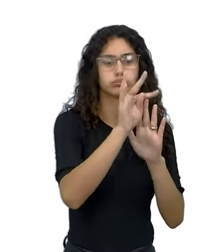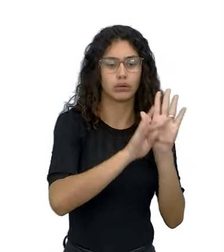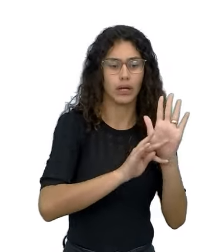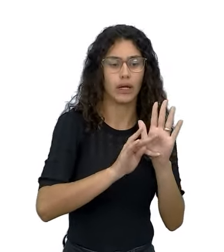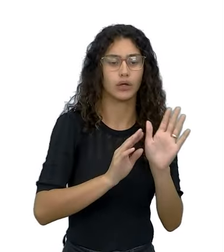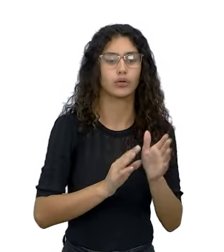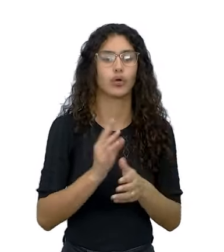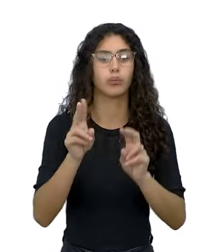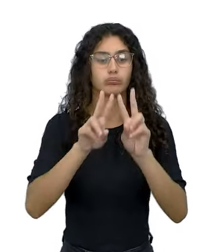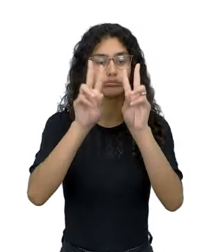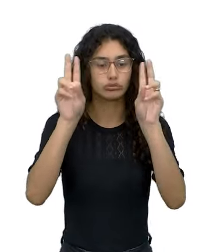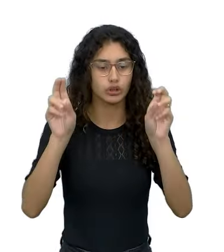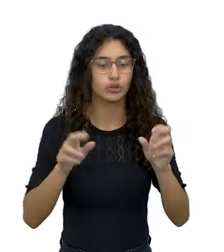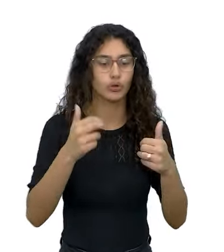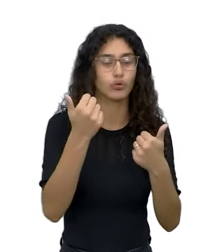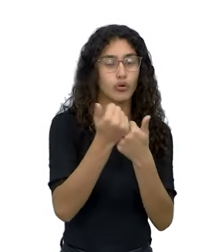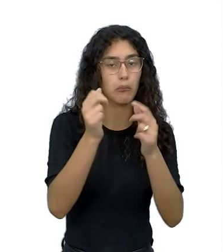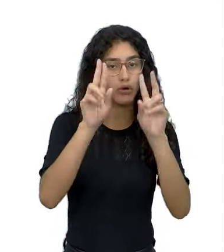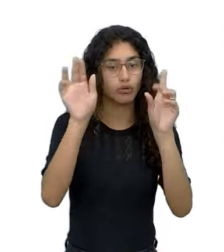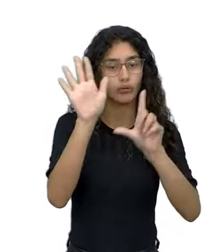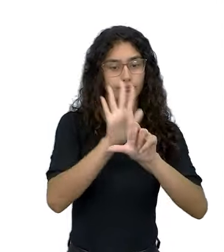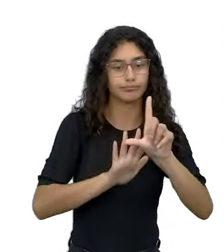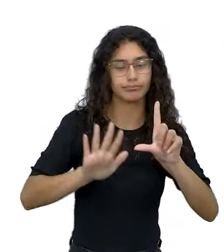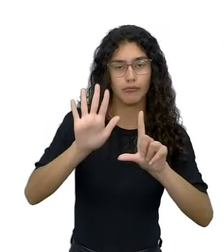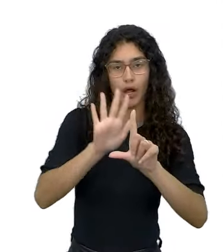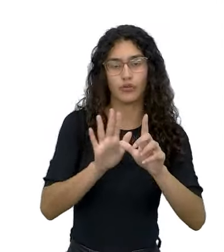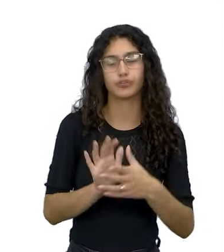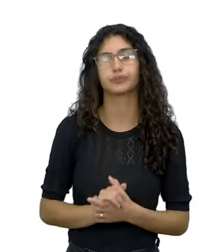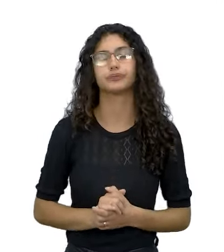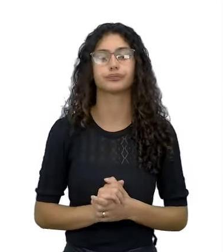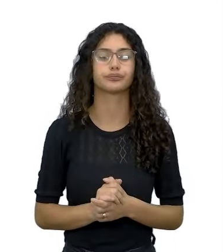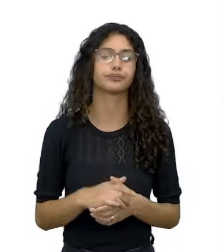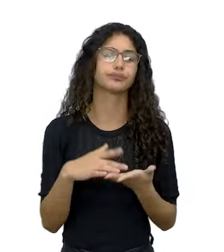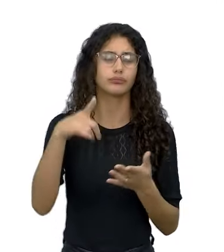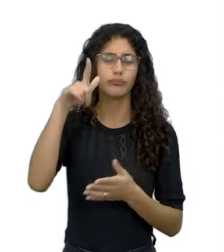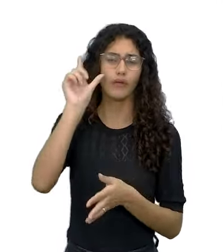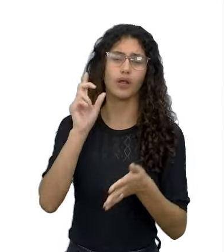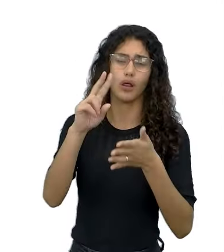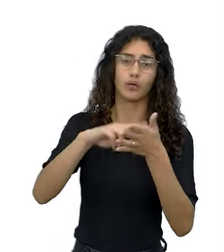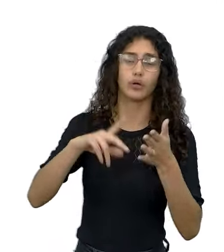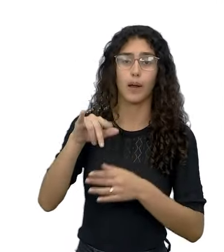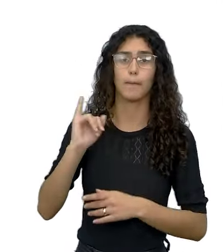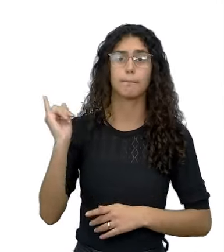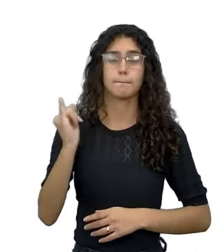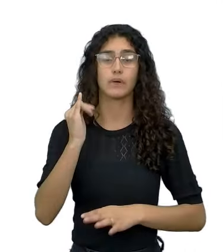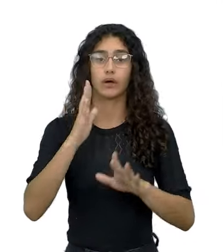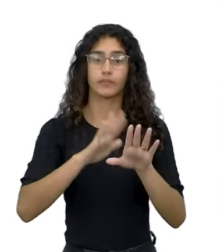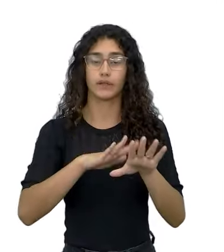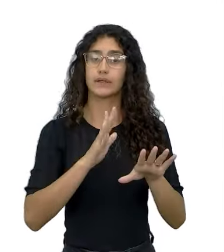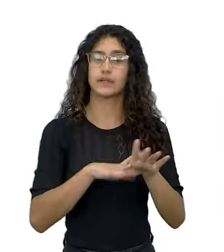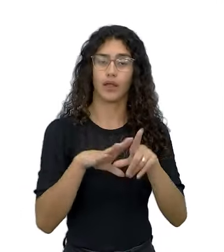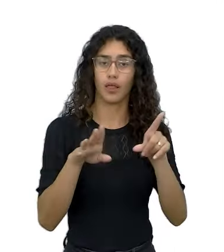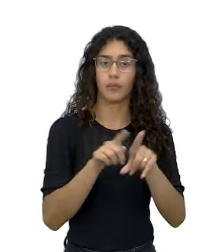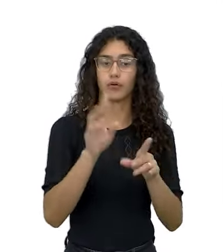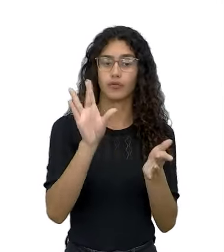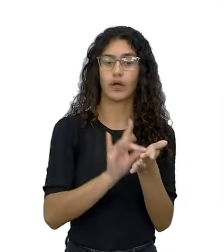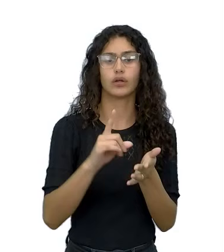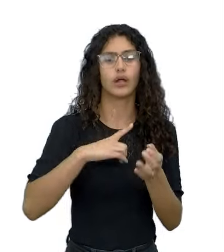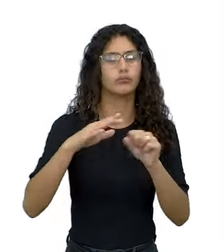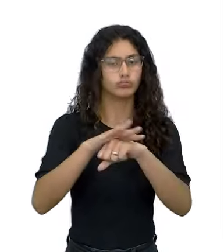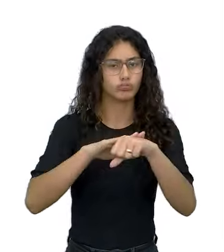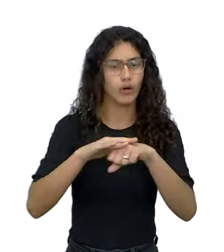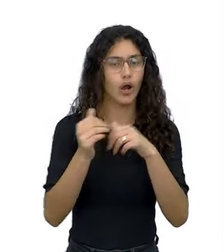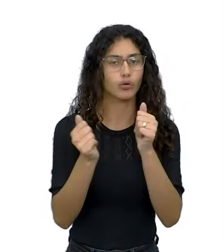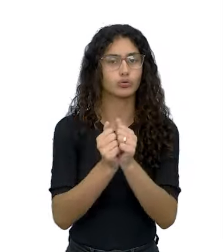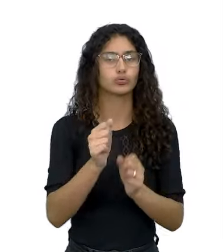título, subtítulo, imagens, né? Enfim, né, esse antes da leitura é importante fazer aí, ter essa conversa